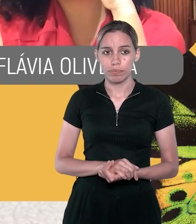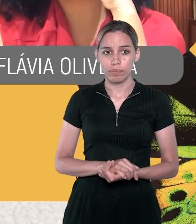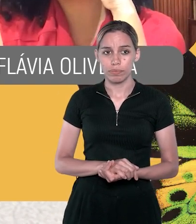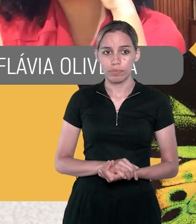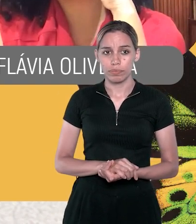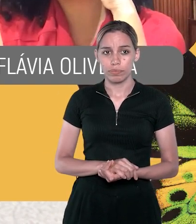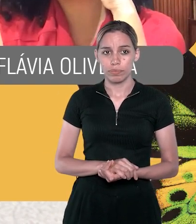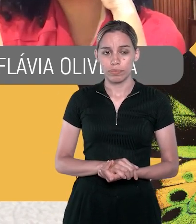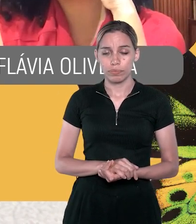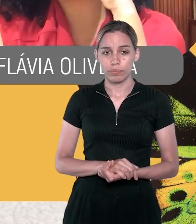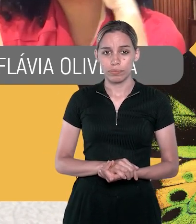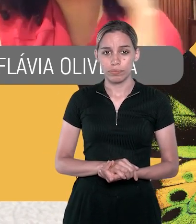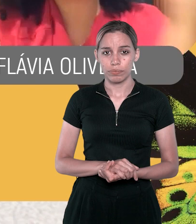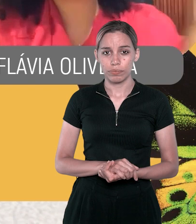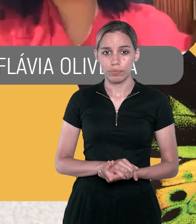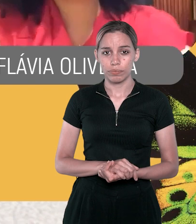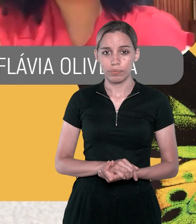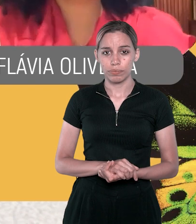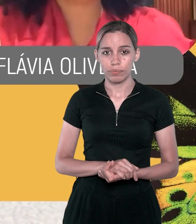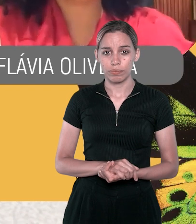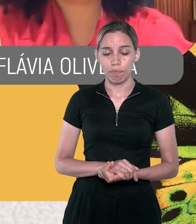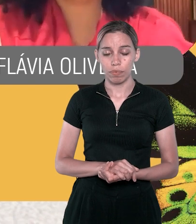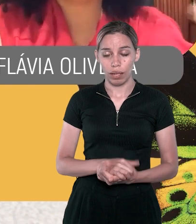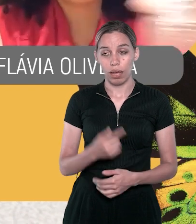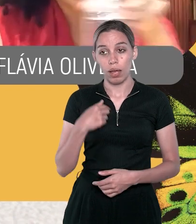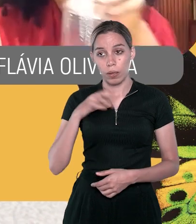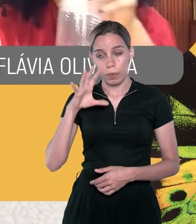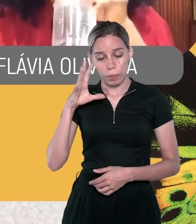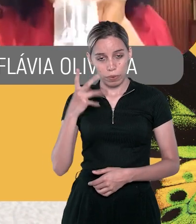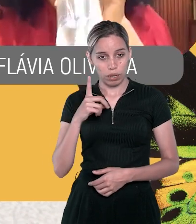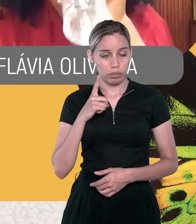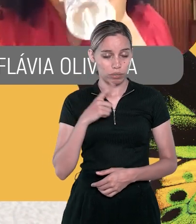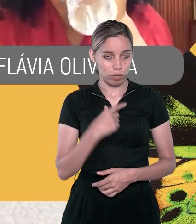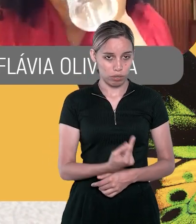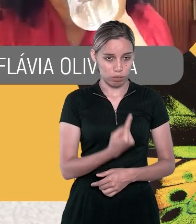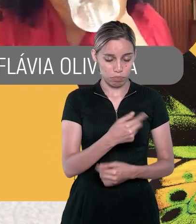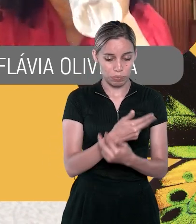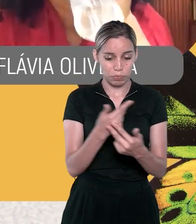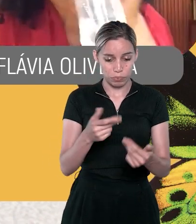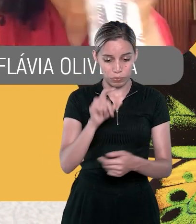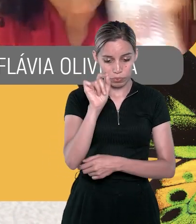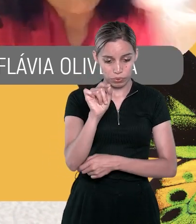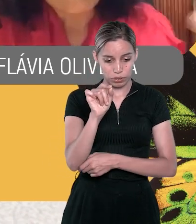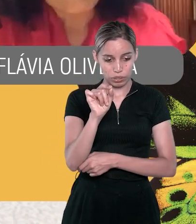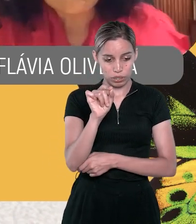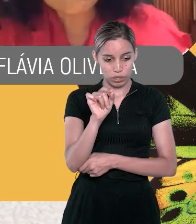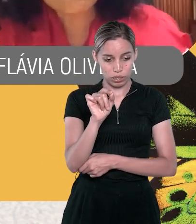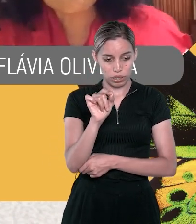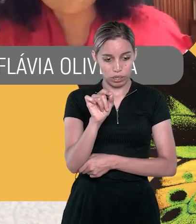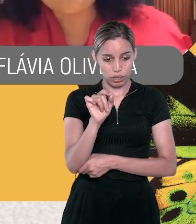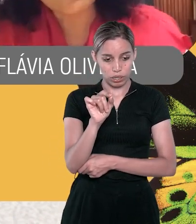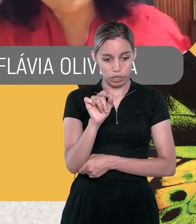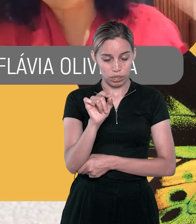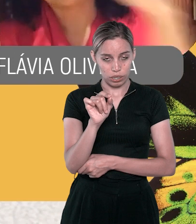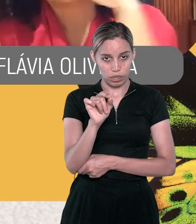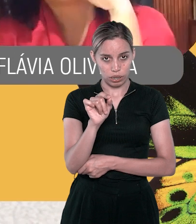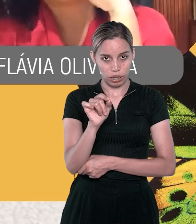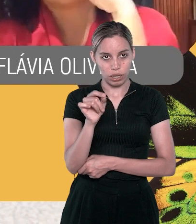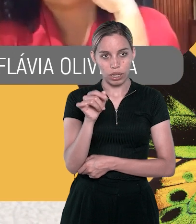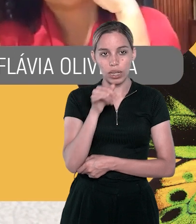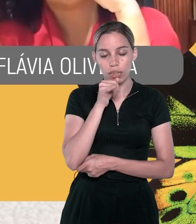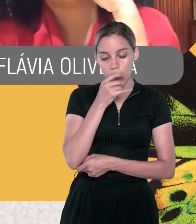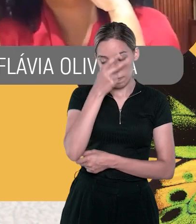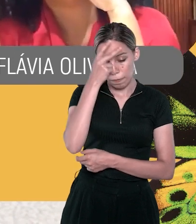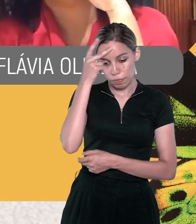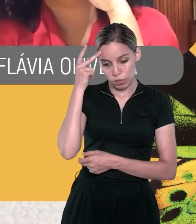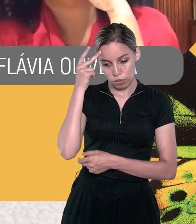coisa, Flávia e Afonso, que tem a ver com o seguinte, quer dizer, na verdade, quer dizer, você tá confinado na rua, né? Quer